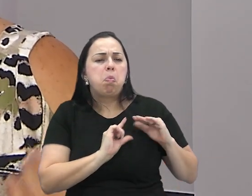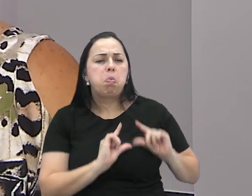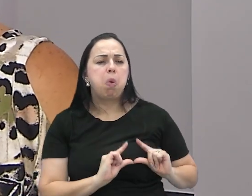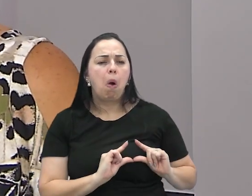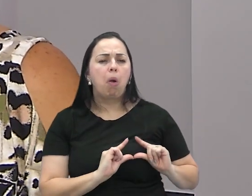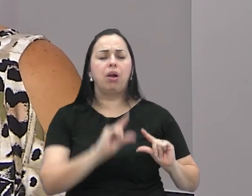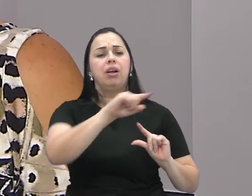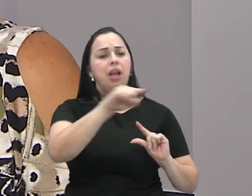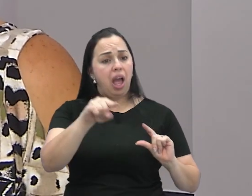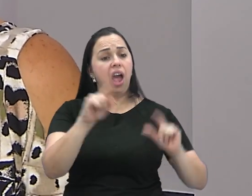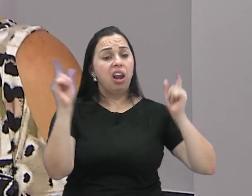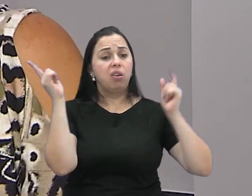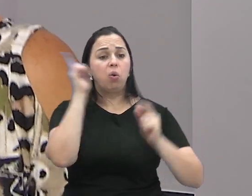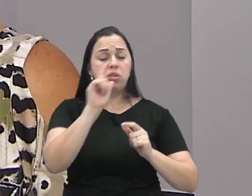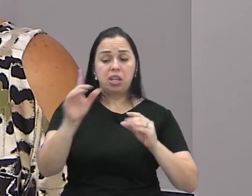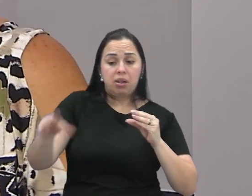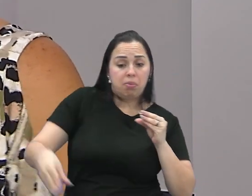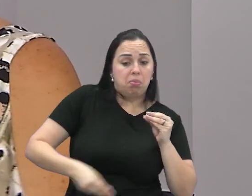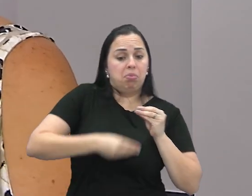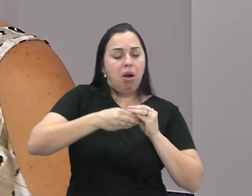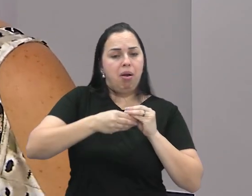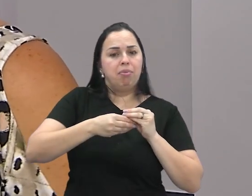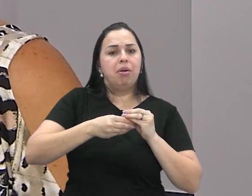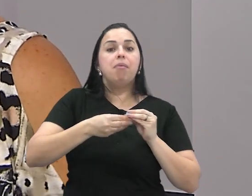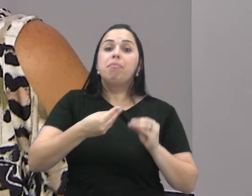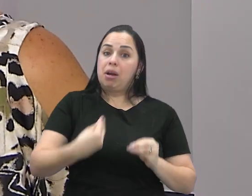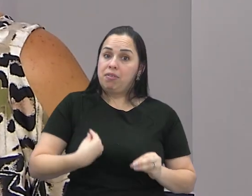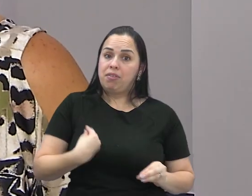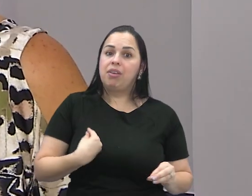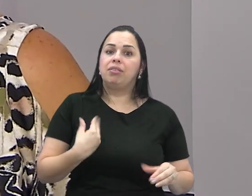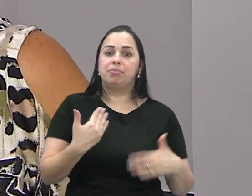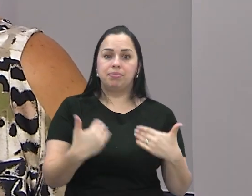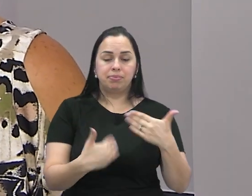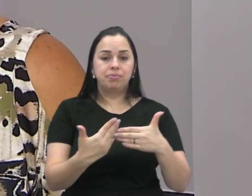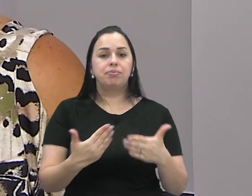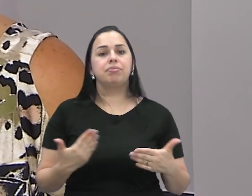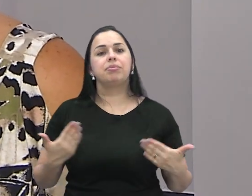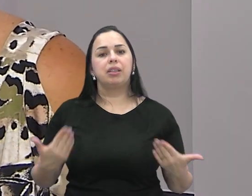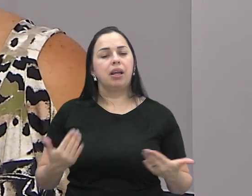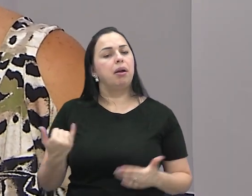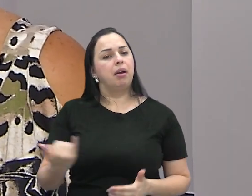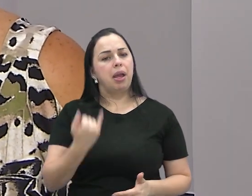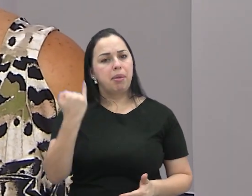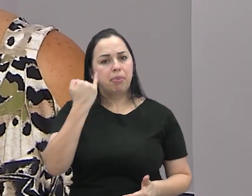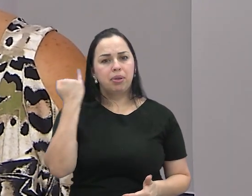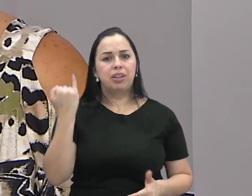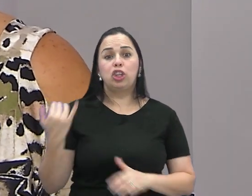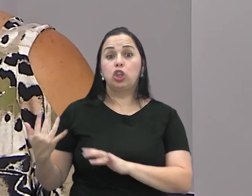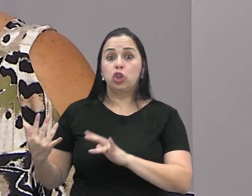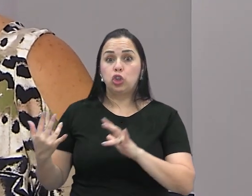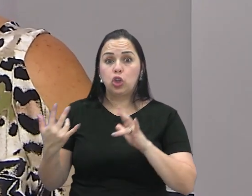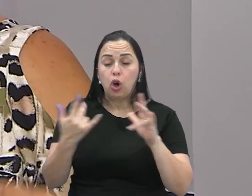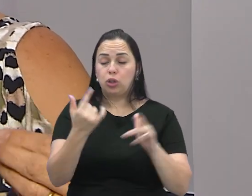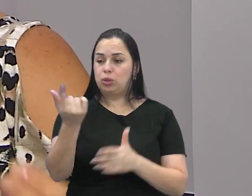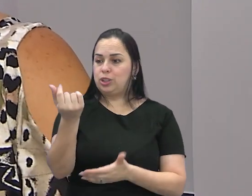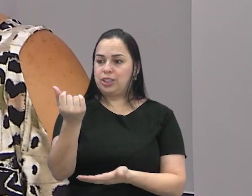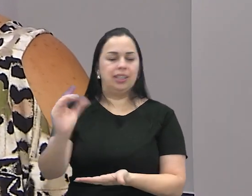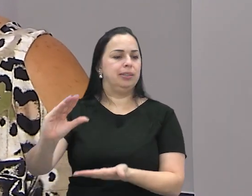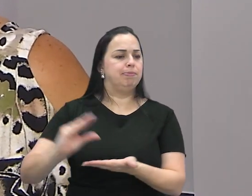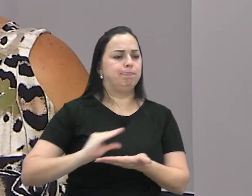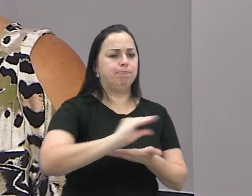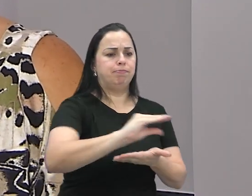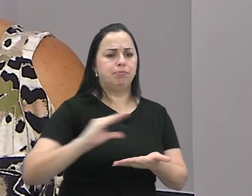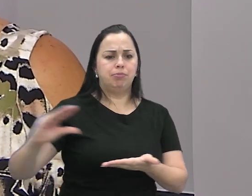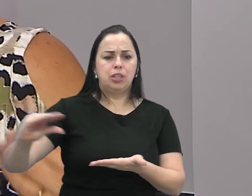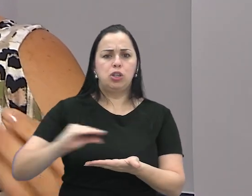para que ela possa ter uma renda a mais, para viver, para sobreviver. Então, é de extrema importância toda a transferência de